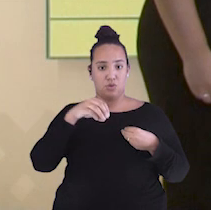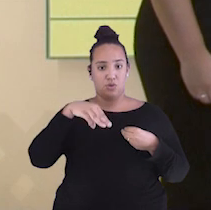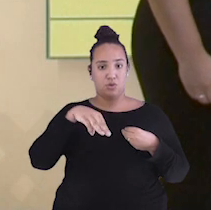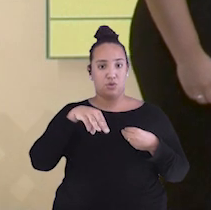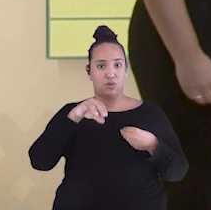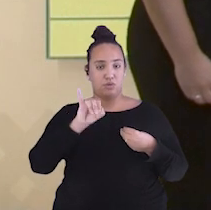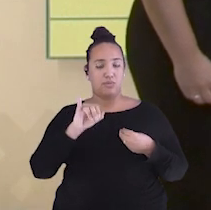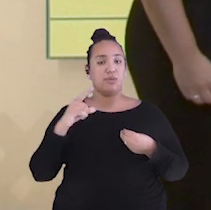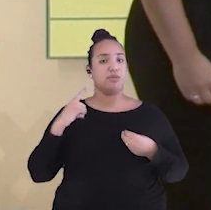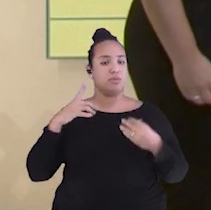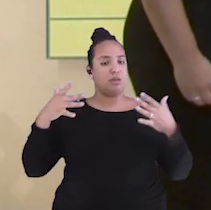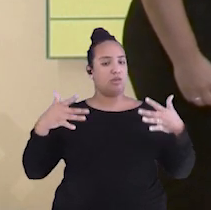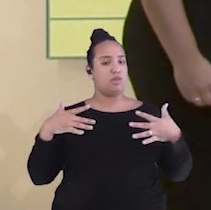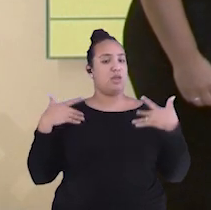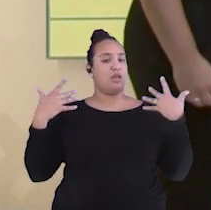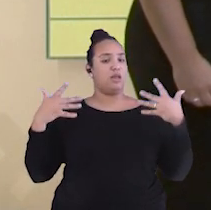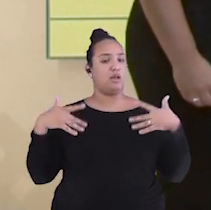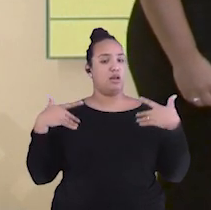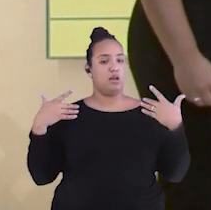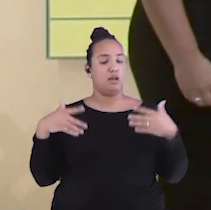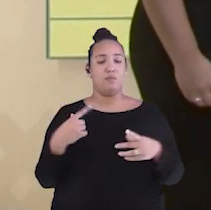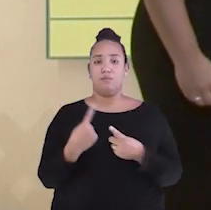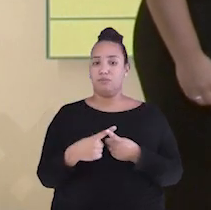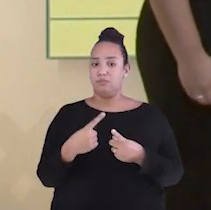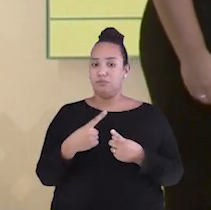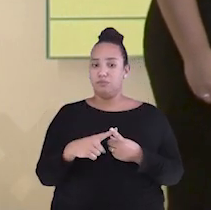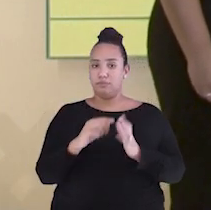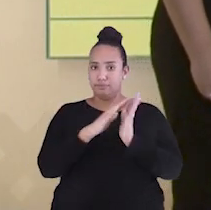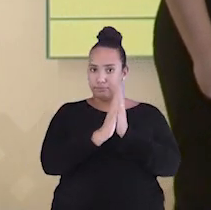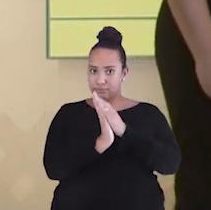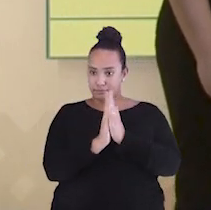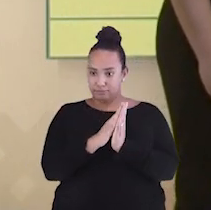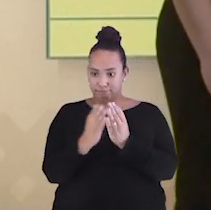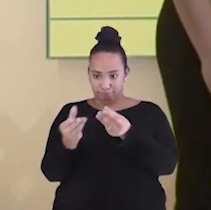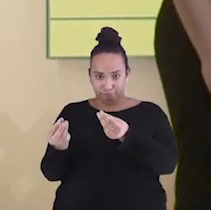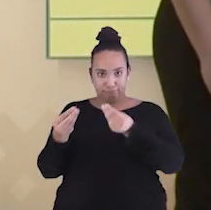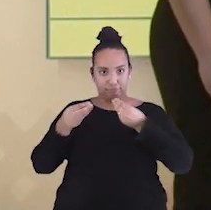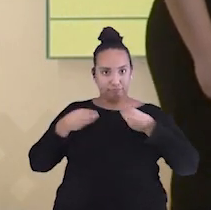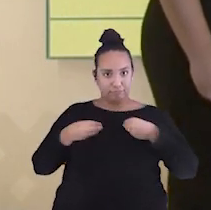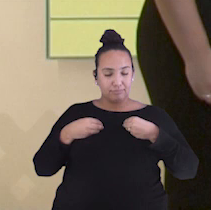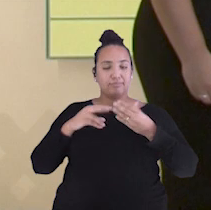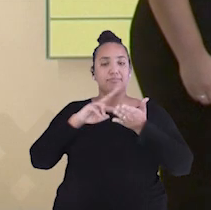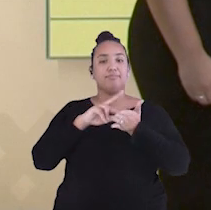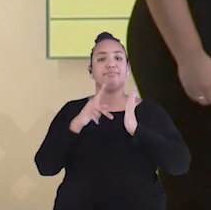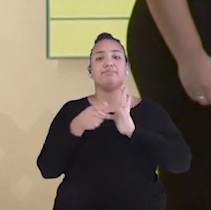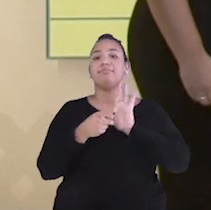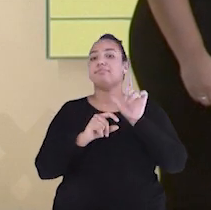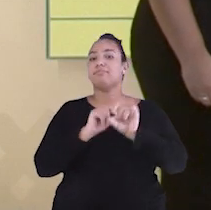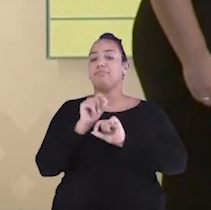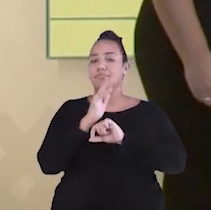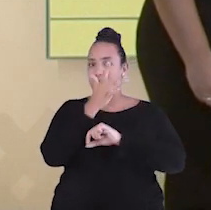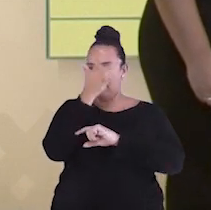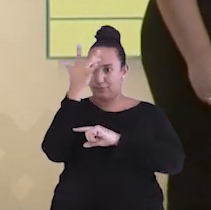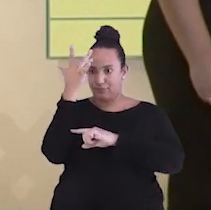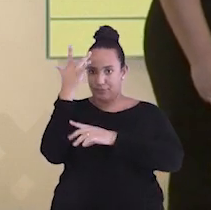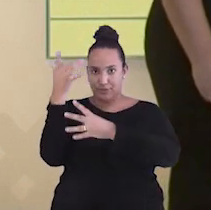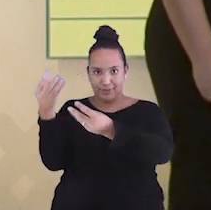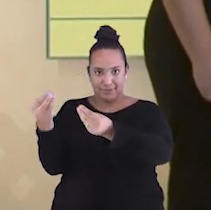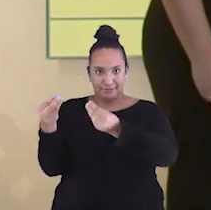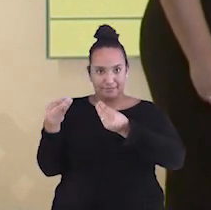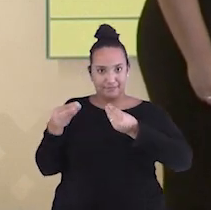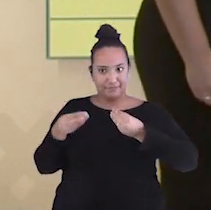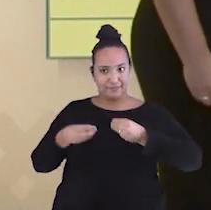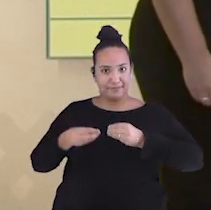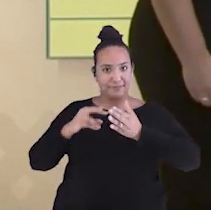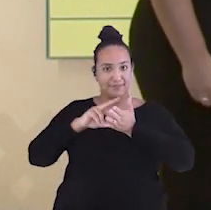tem uma grande alegria. Pois quando você ganha uma boneca Bayomi, significa que a pessoa que